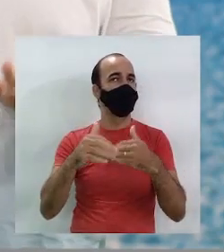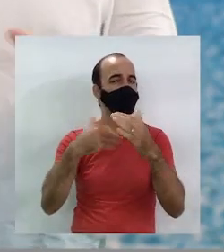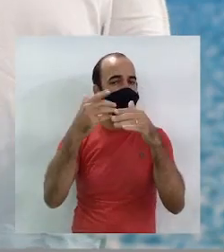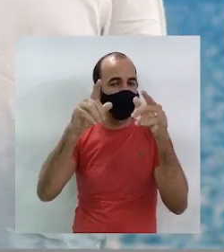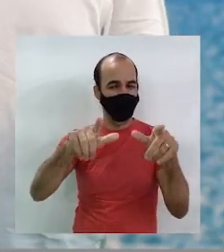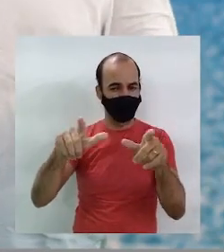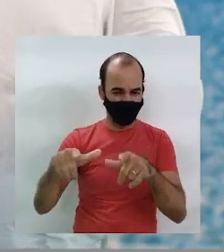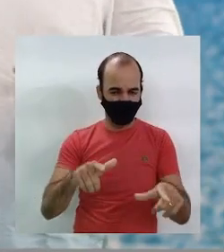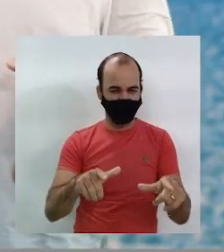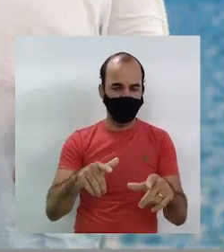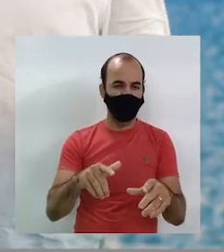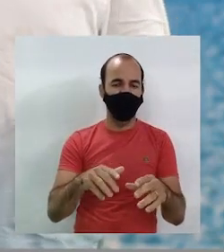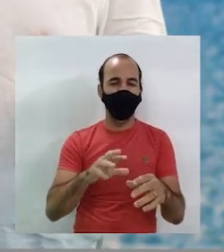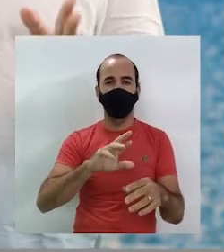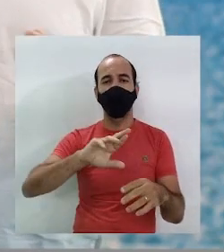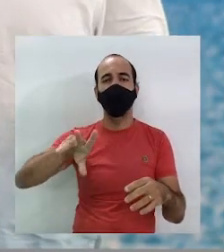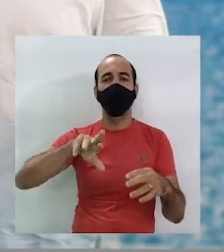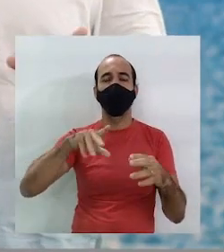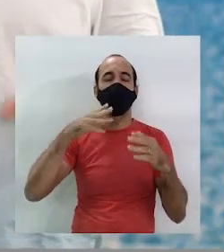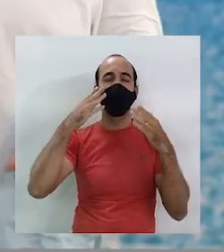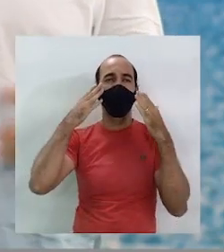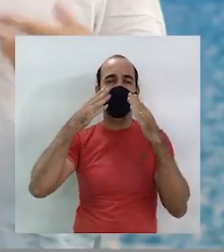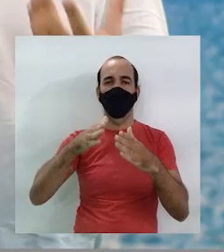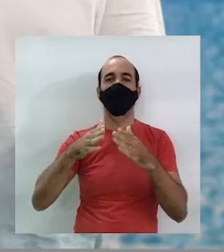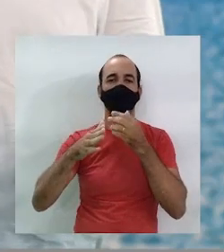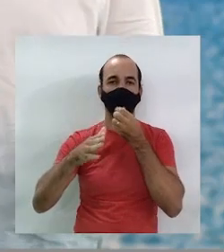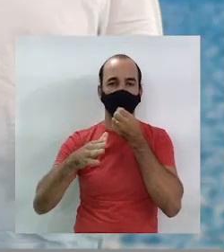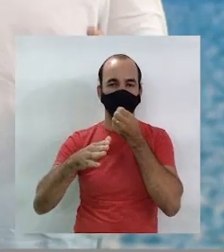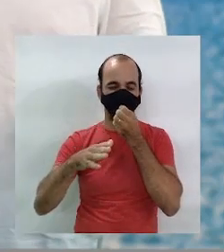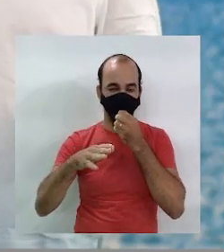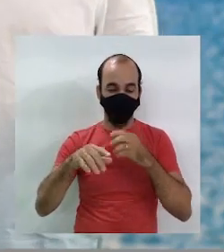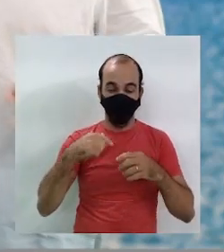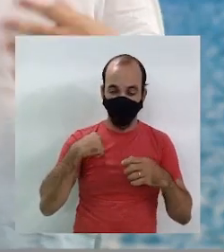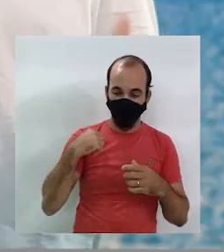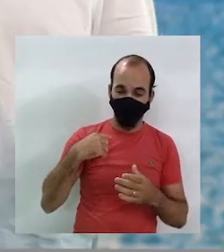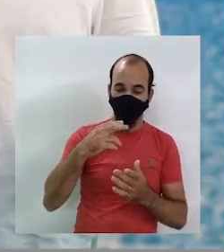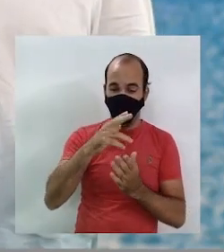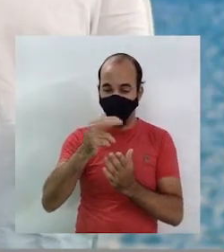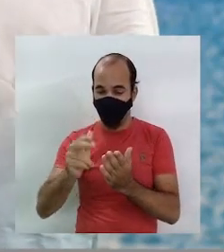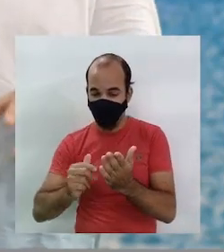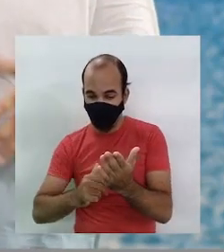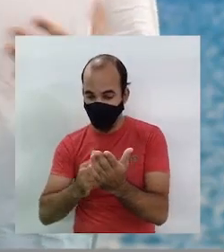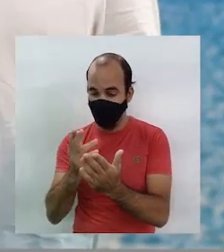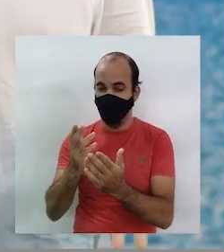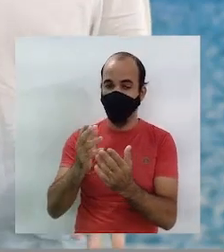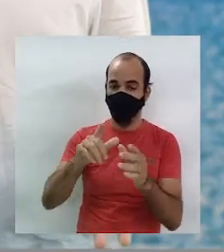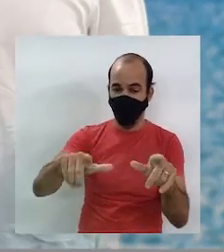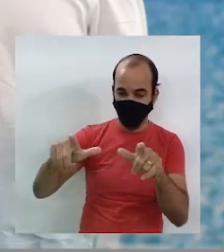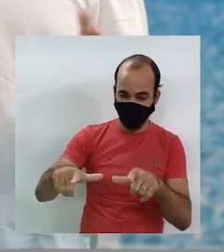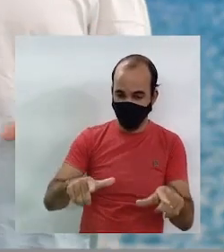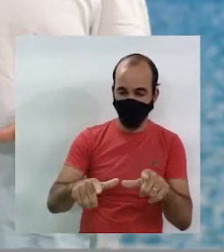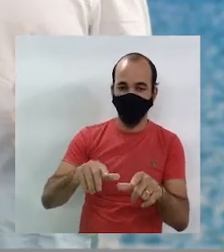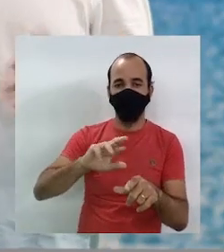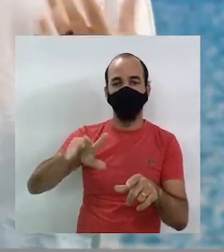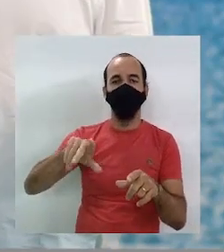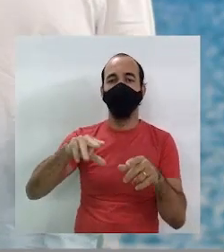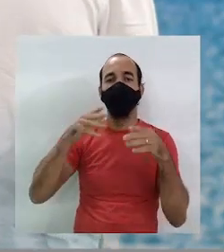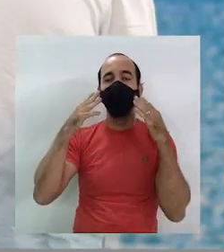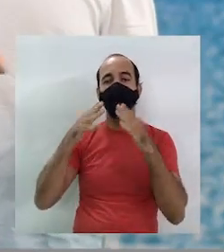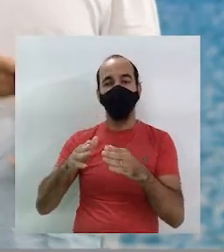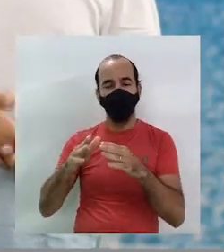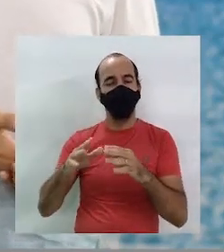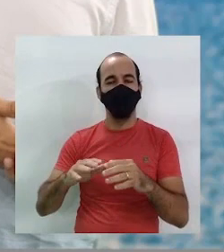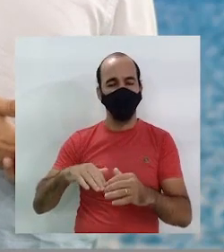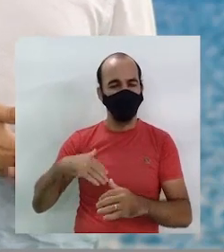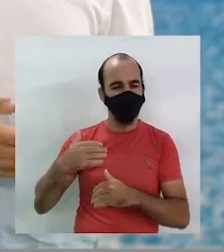artista ceramista. Ele não tinha essa visão de que com a cerâmica ele pudesse se tornar o artista que ele se tornou. Ele começou de